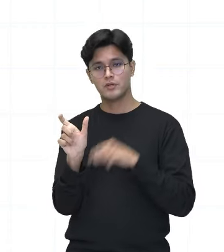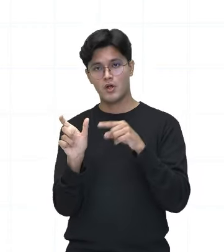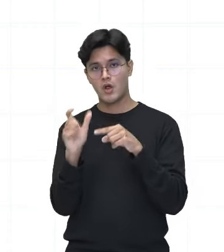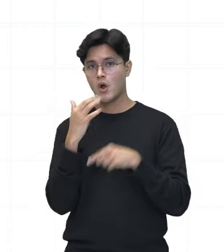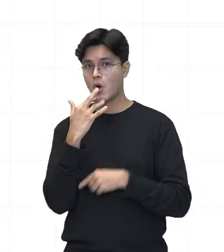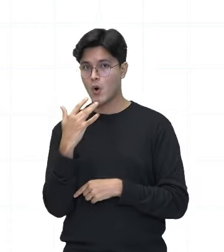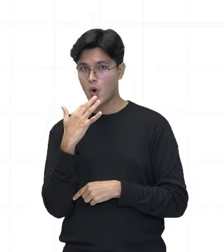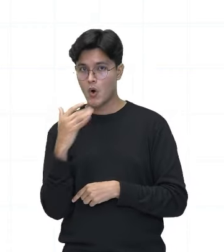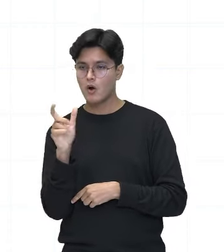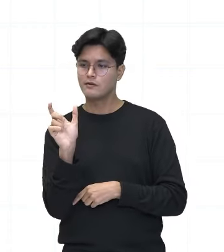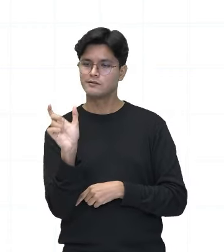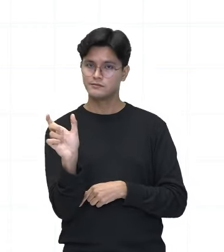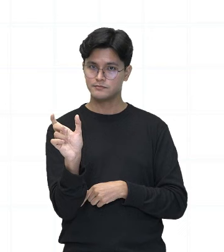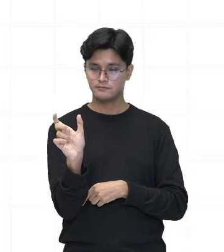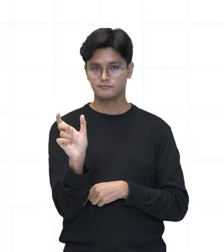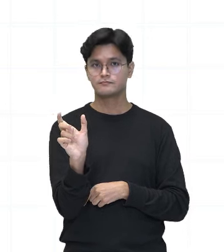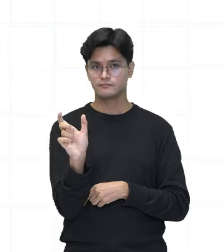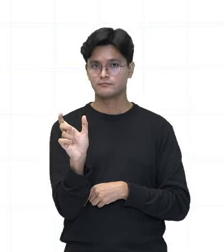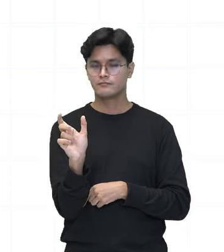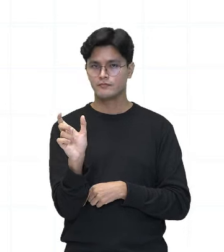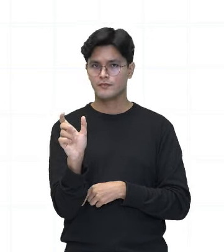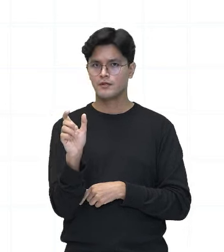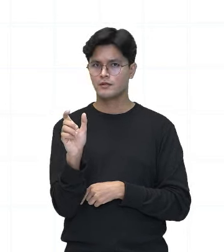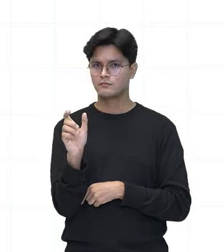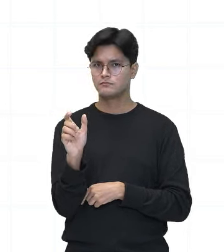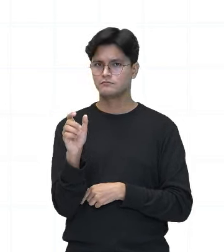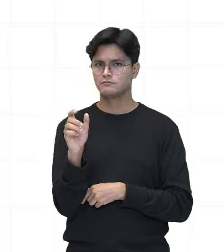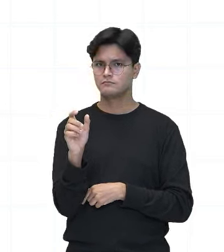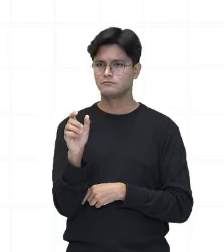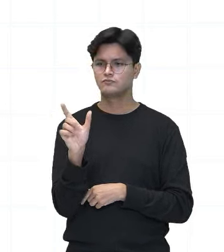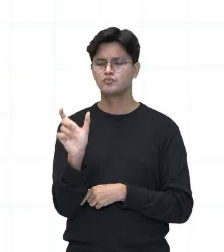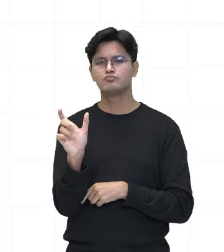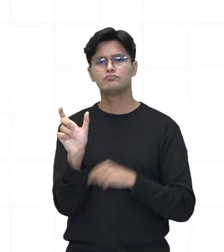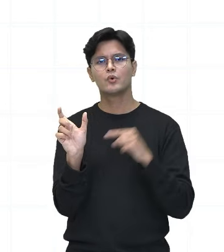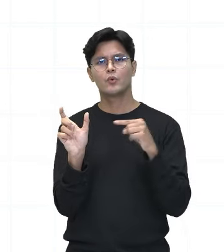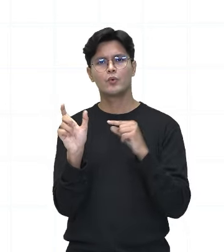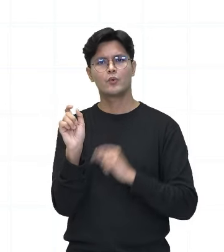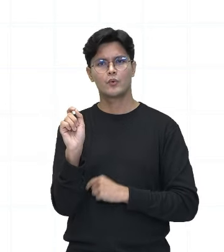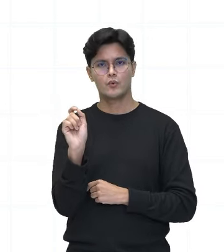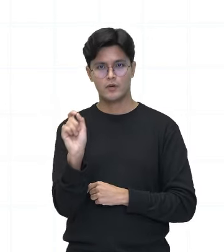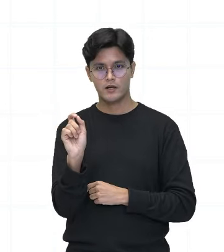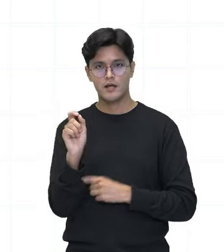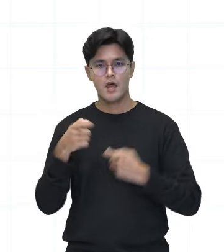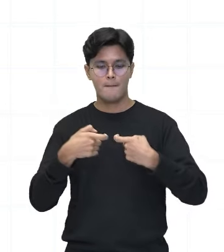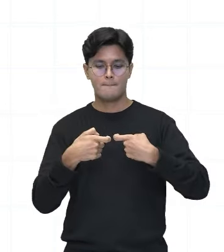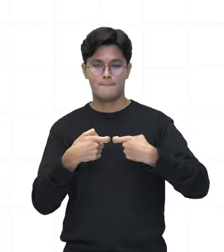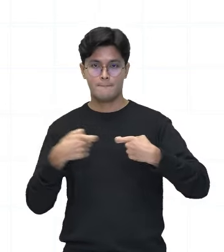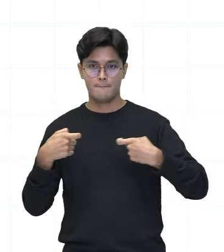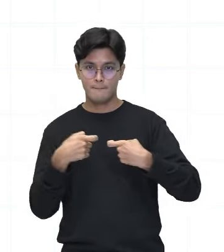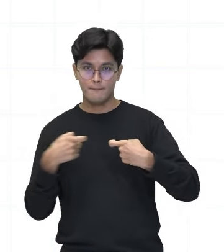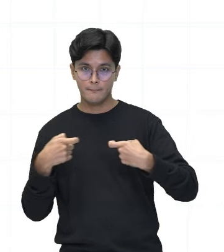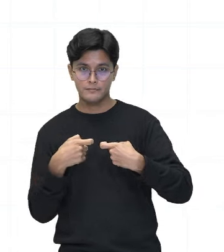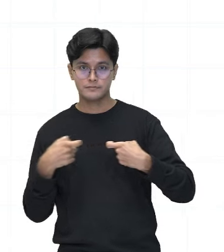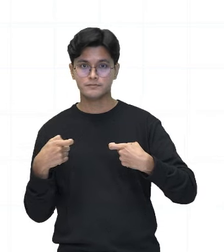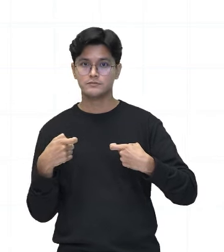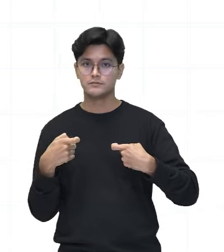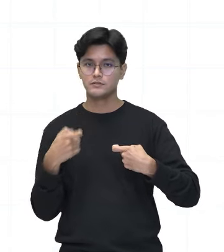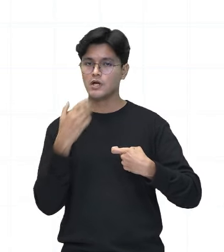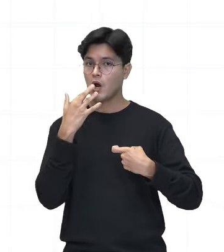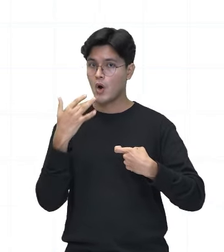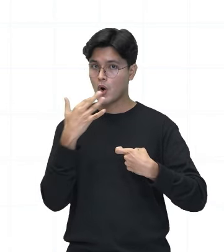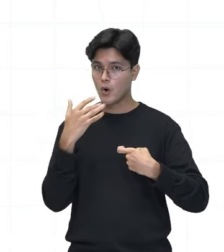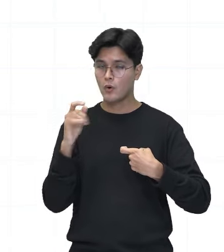minhas socks, né? Que são essas aqui, ó, socks. As meias, orange, que é a cor delas.